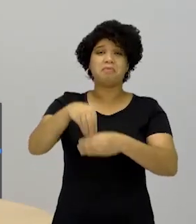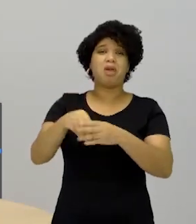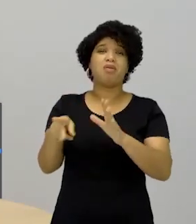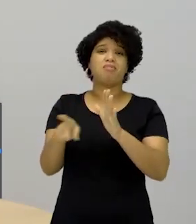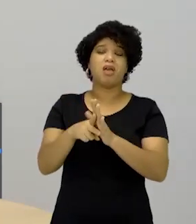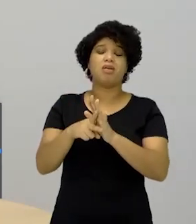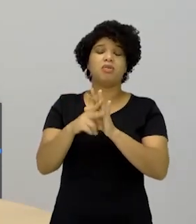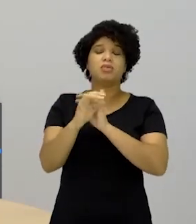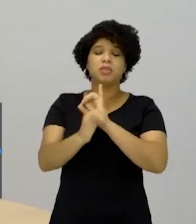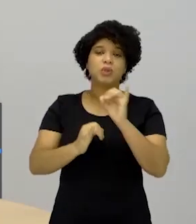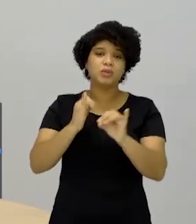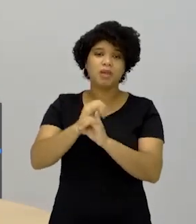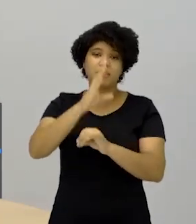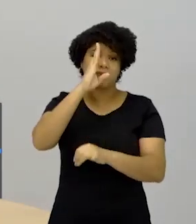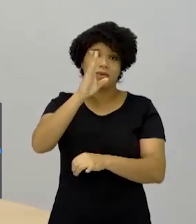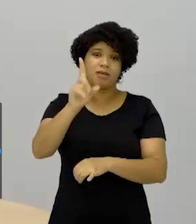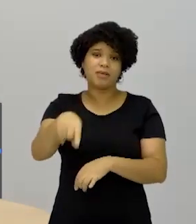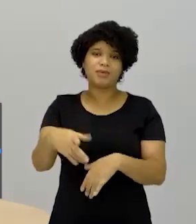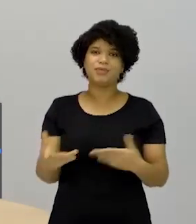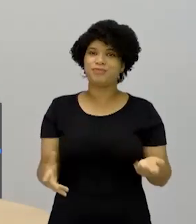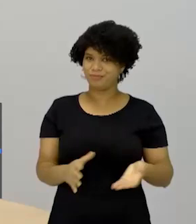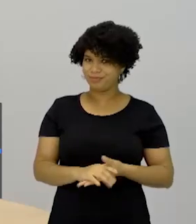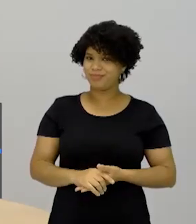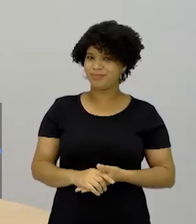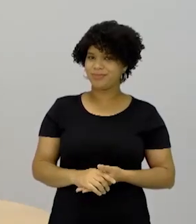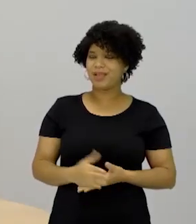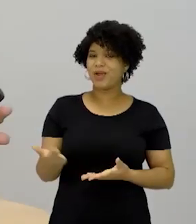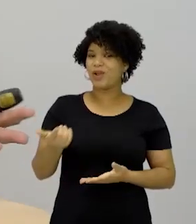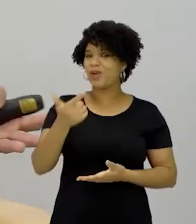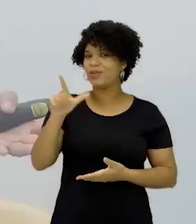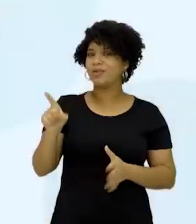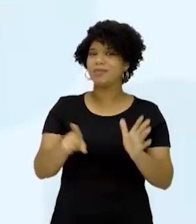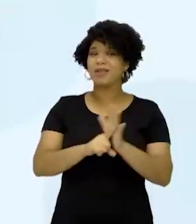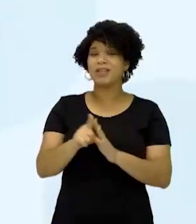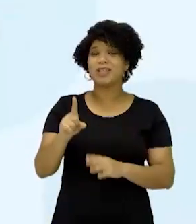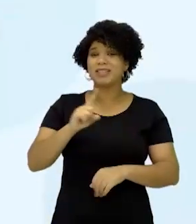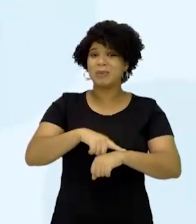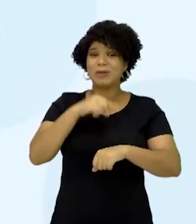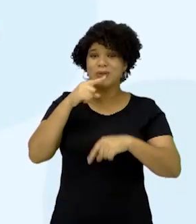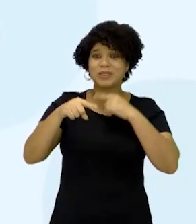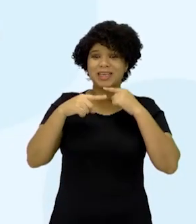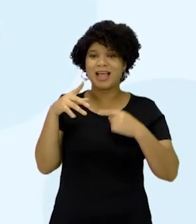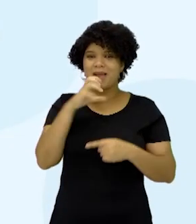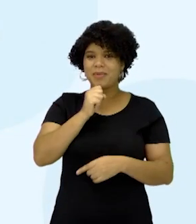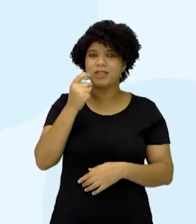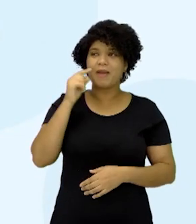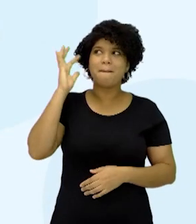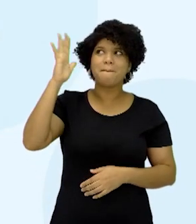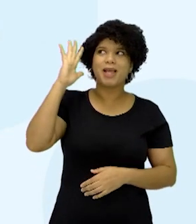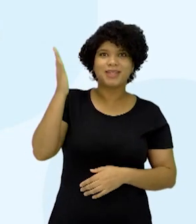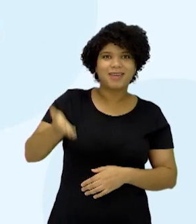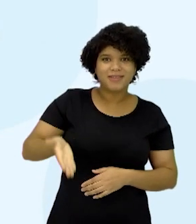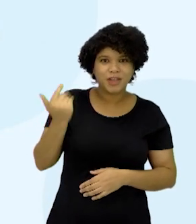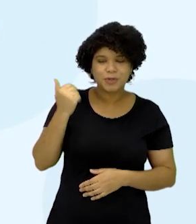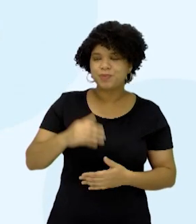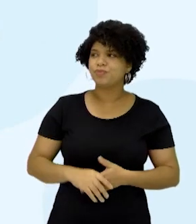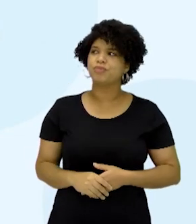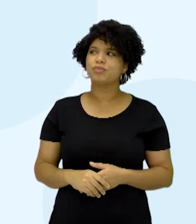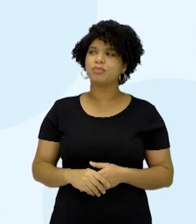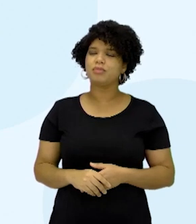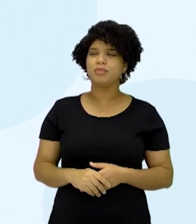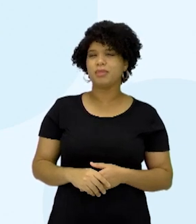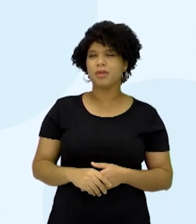do que podemos imaginar. E aí, para você, mais um questionamento que não vai dar tempo de responder, mas é bem legal levantá-lo. Imersas em um mundo